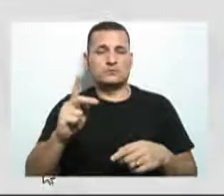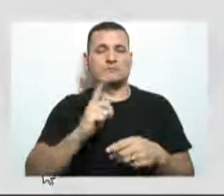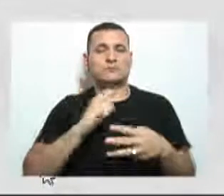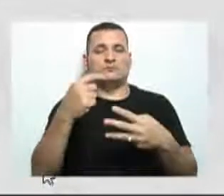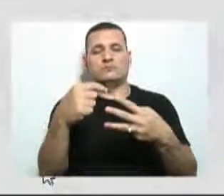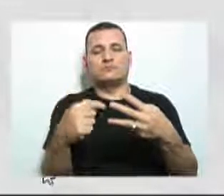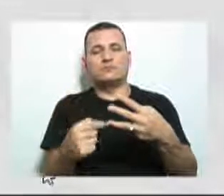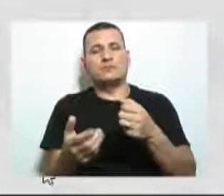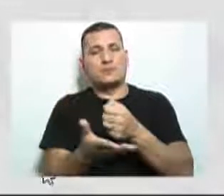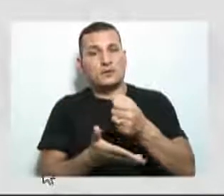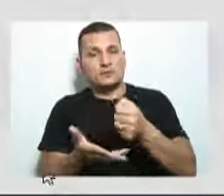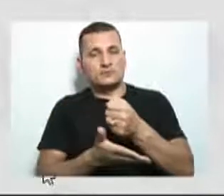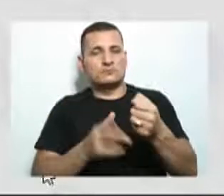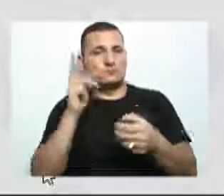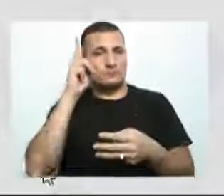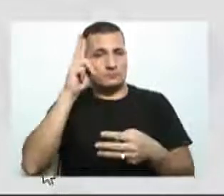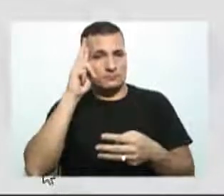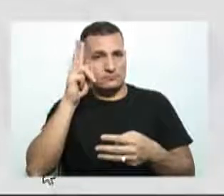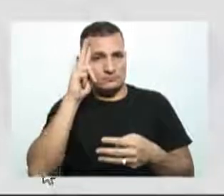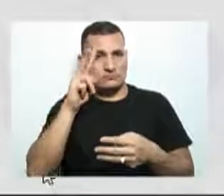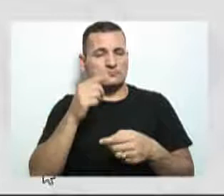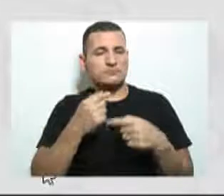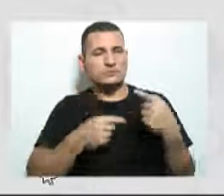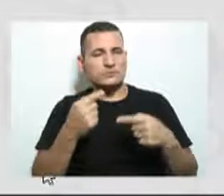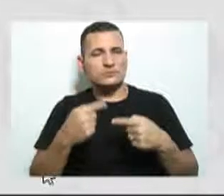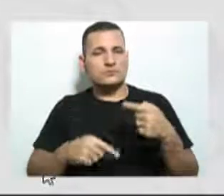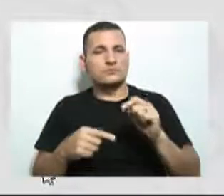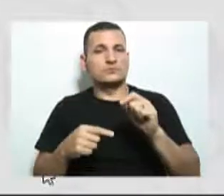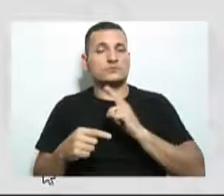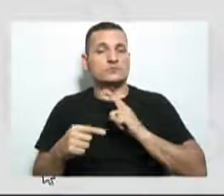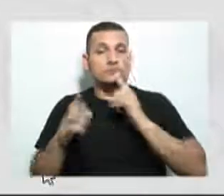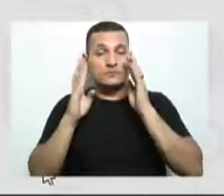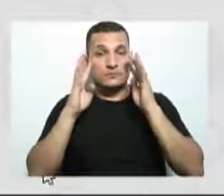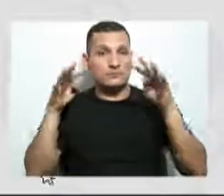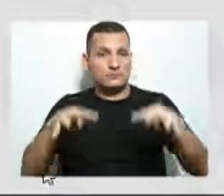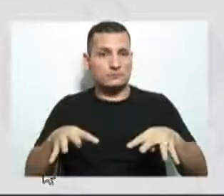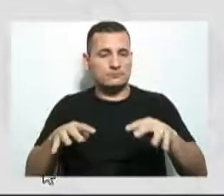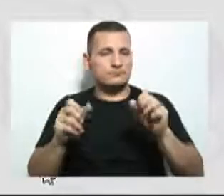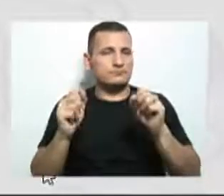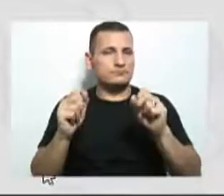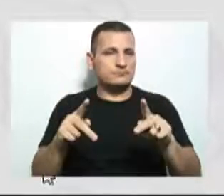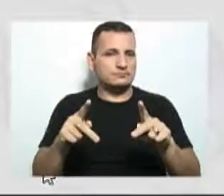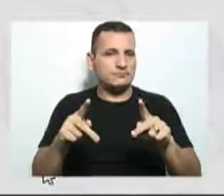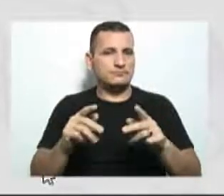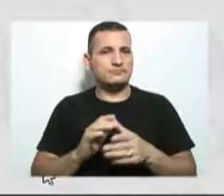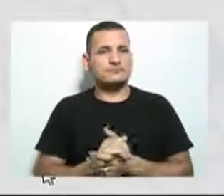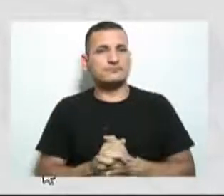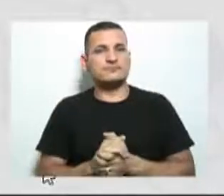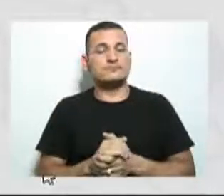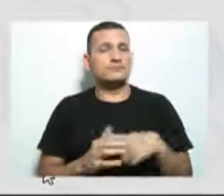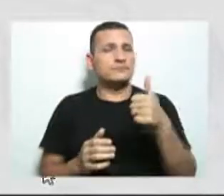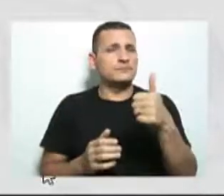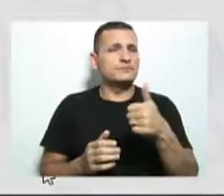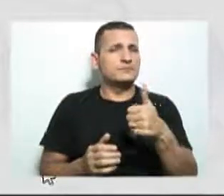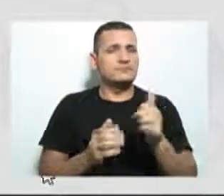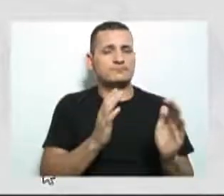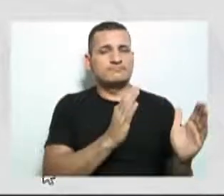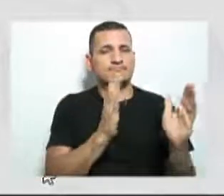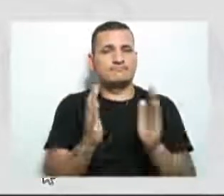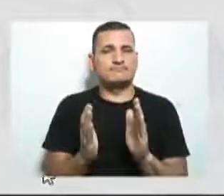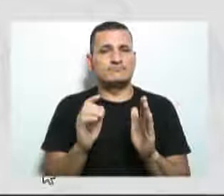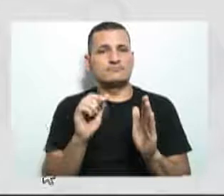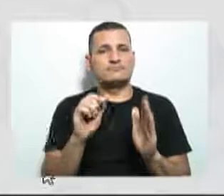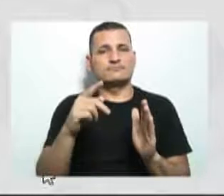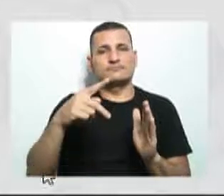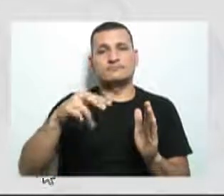básicos para serem lembrados, discutidos, para termos atenção, ok? A primeira etapa no processo é a